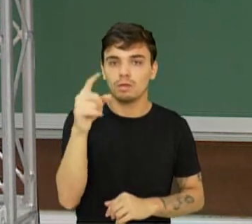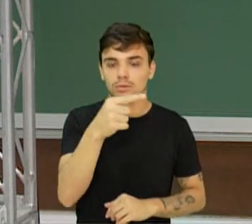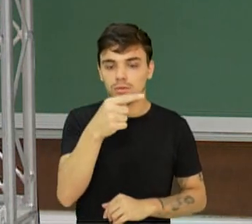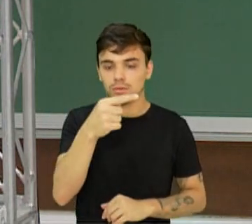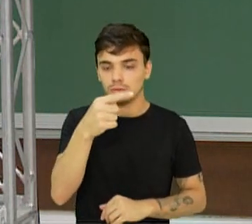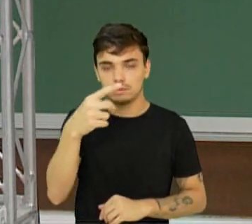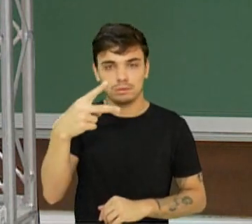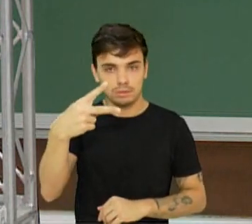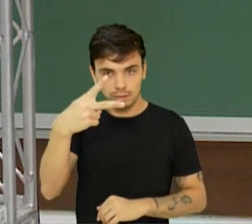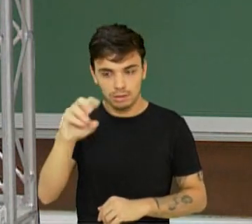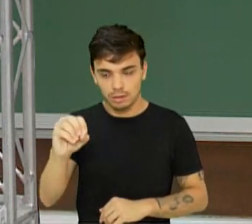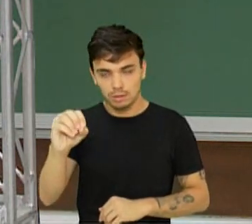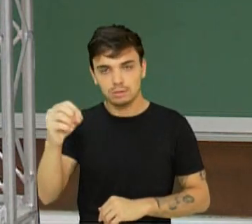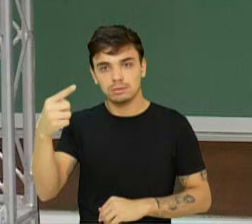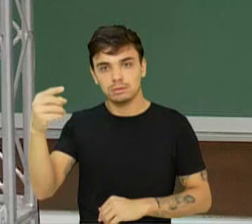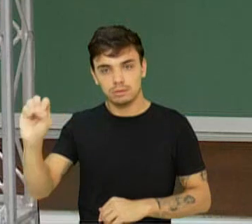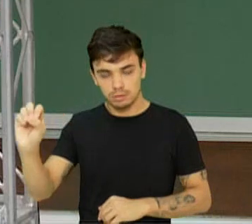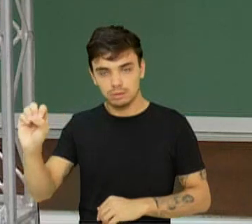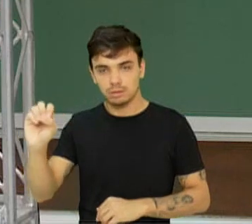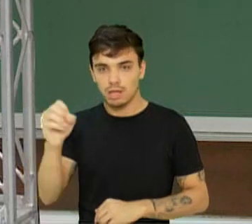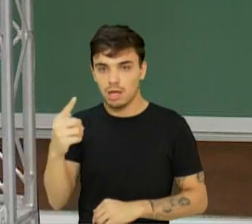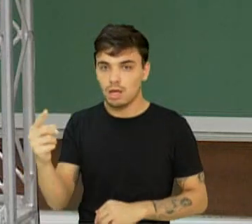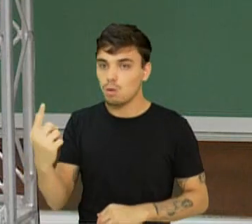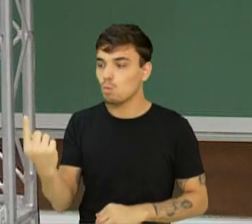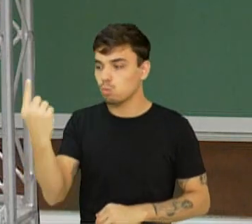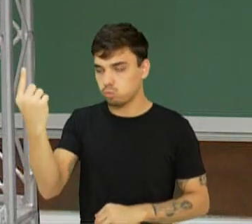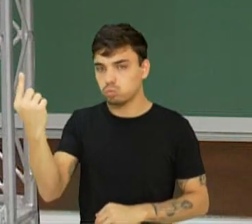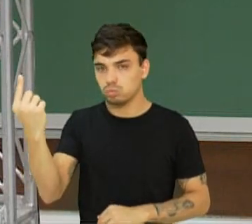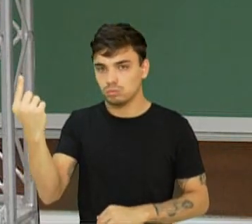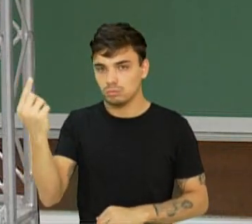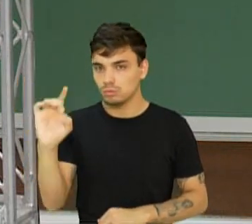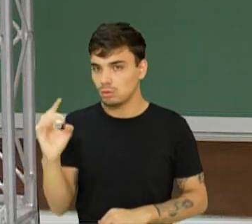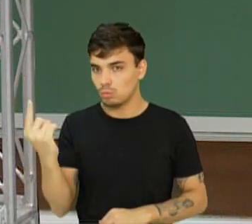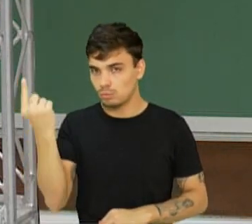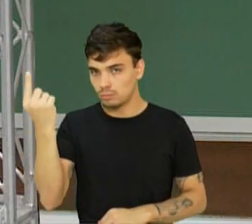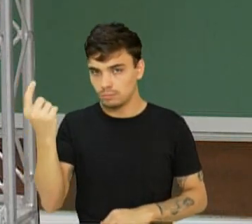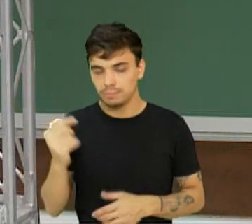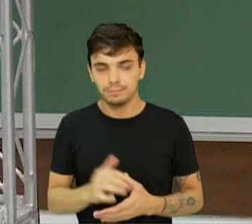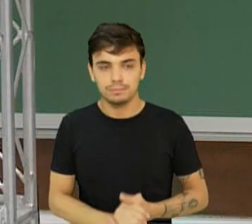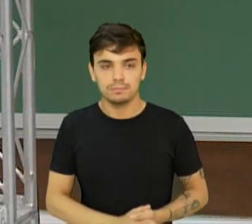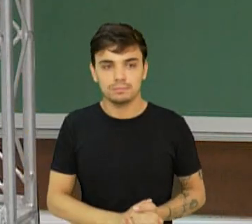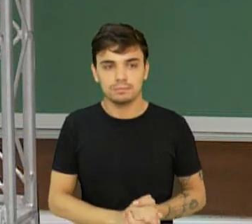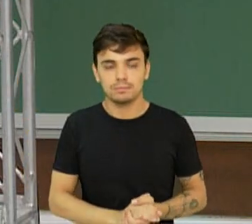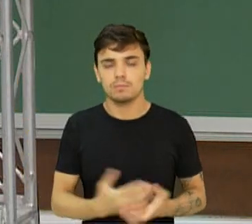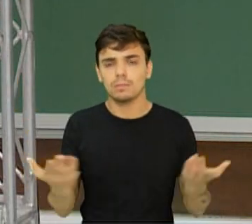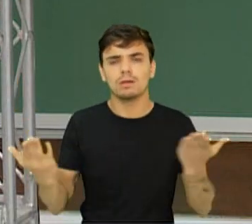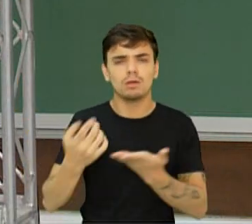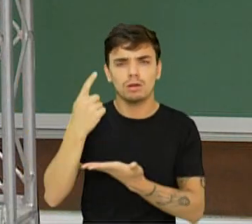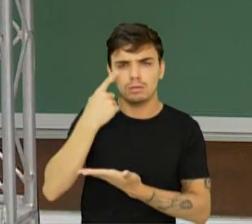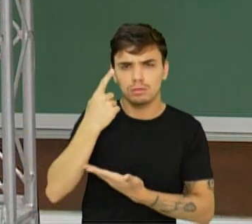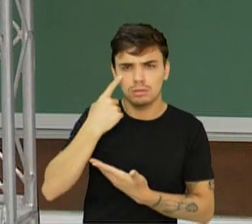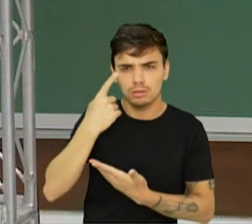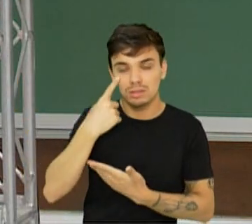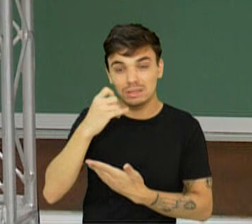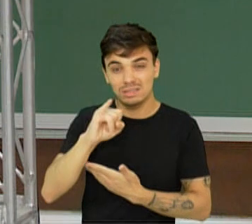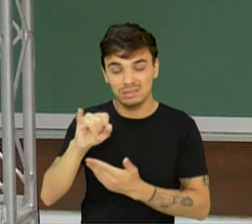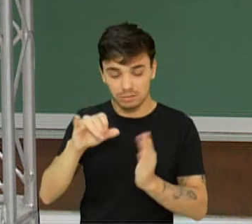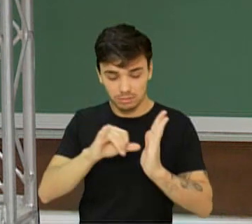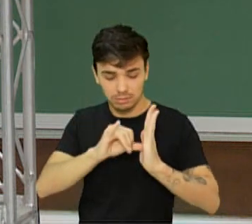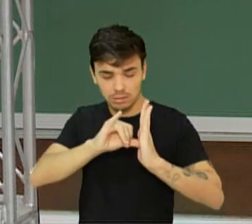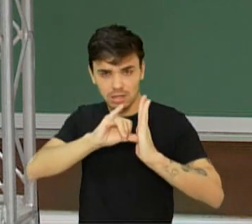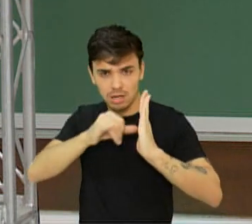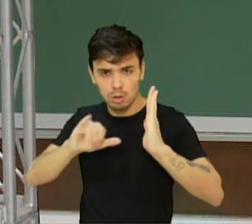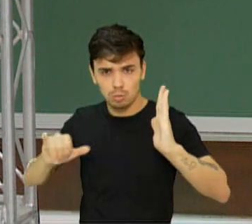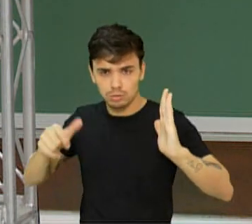é 1, né? Então é 1 ampere, tudo bem? Agora veja só, sei a corrente,